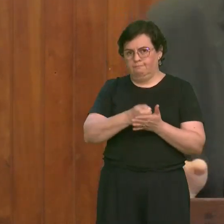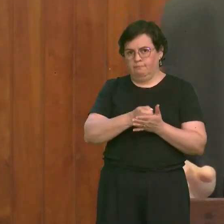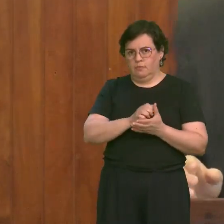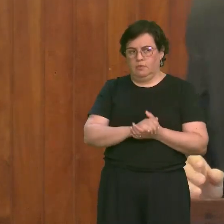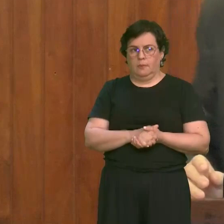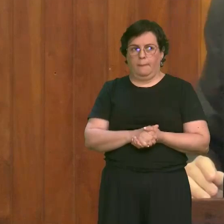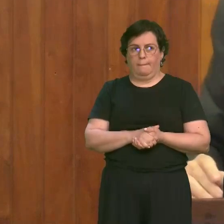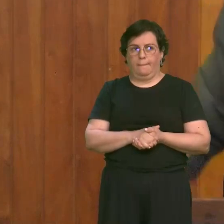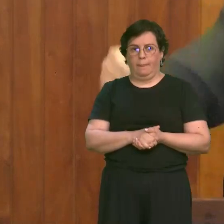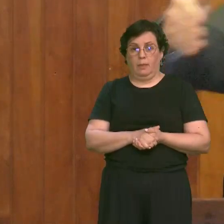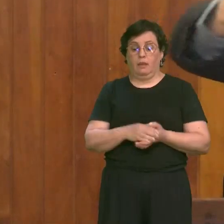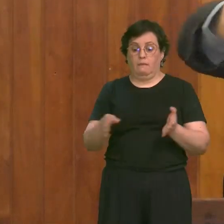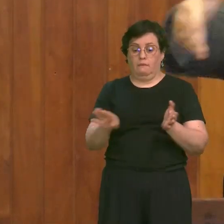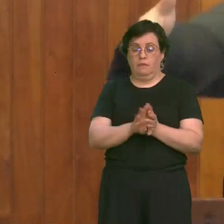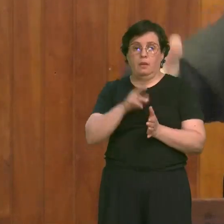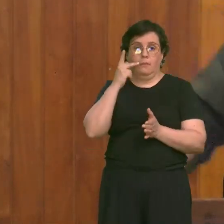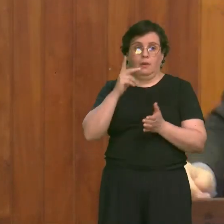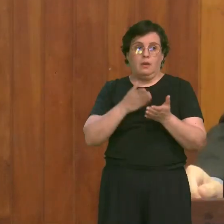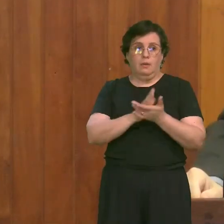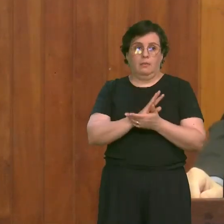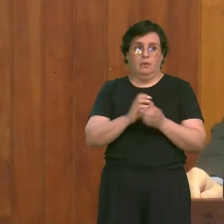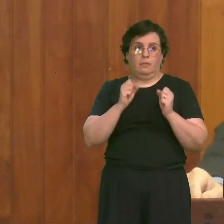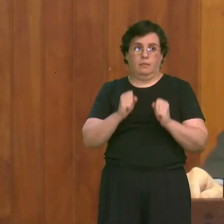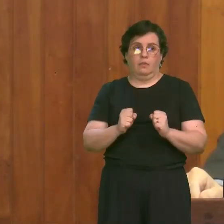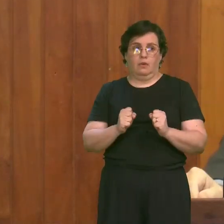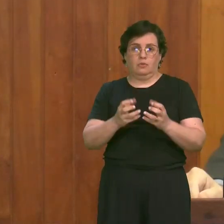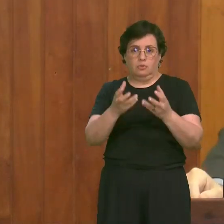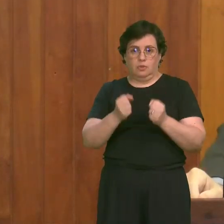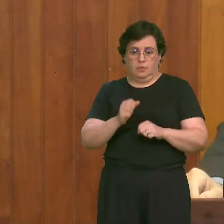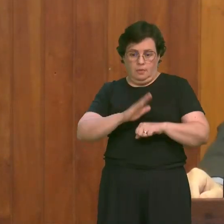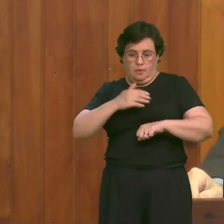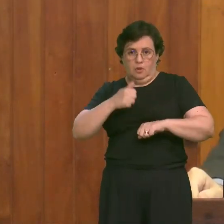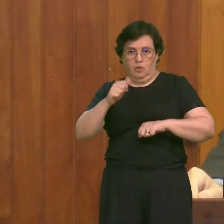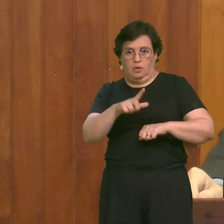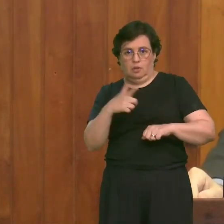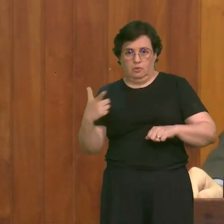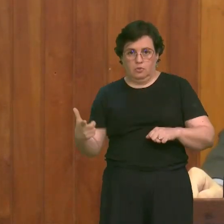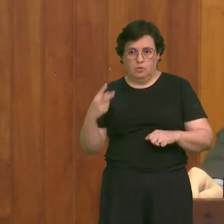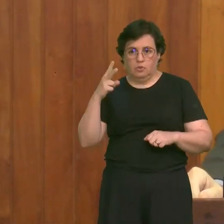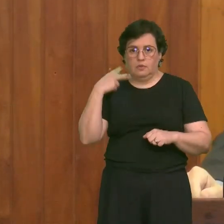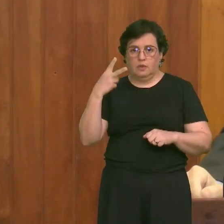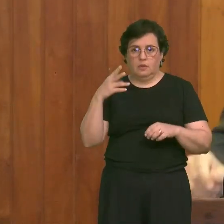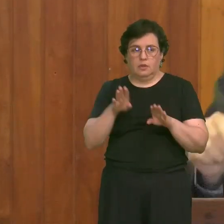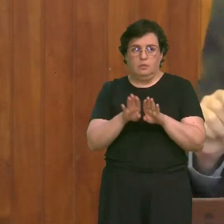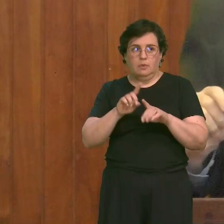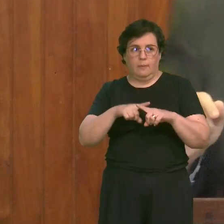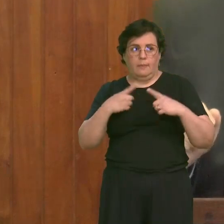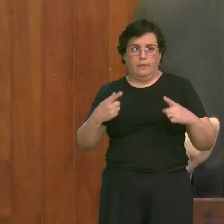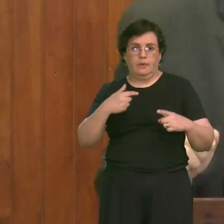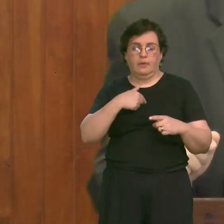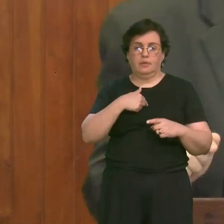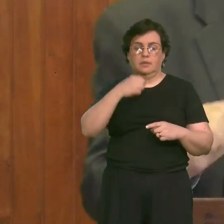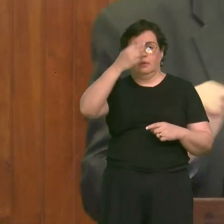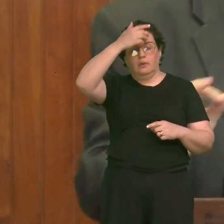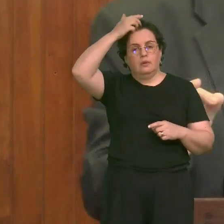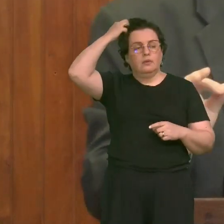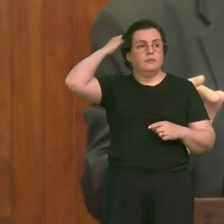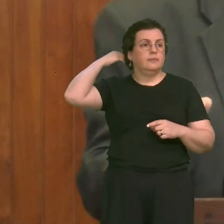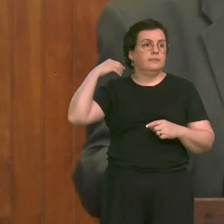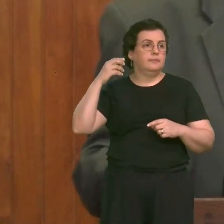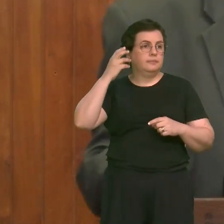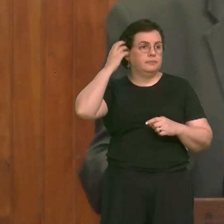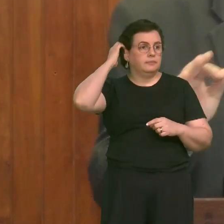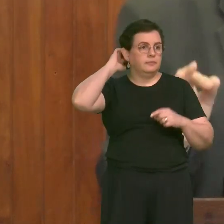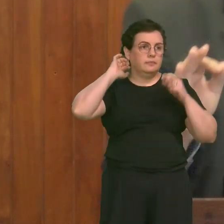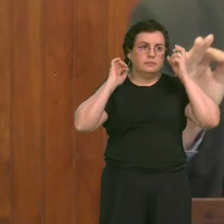vai correr aqui para Ser aprovada poderá receber a melhoria dos demais vereadores também mas eu estou tirando